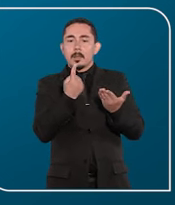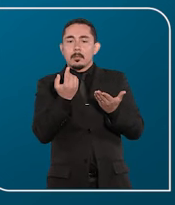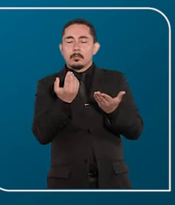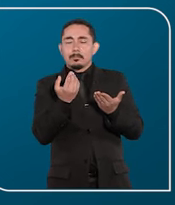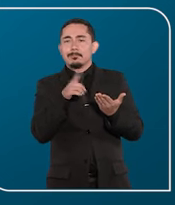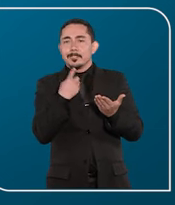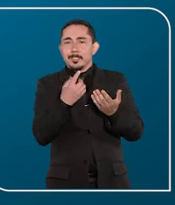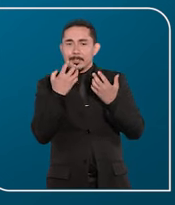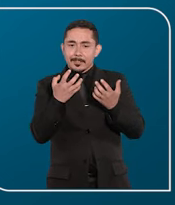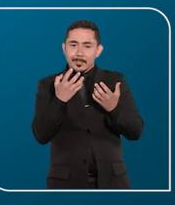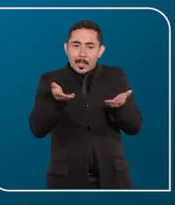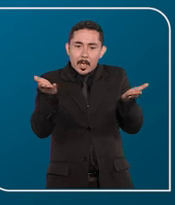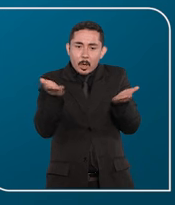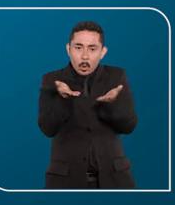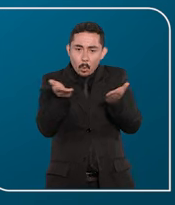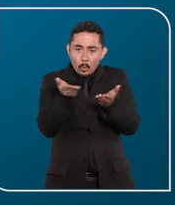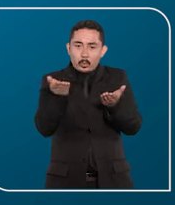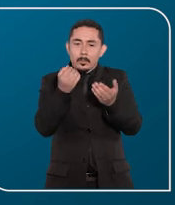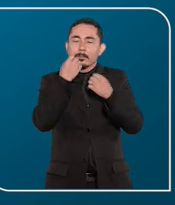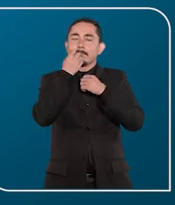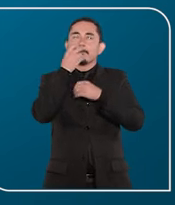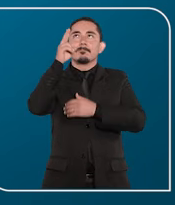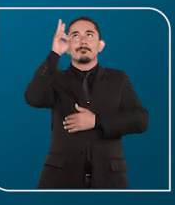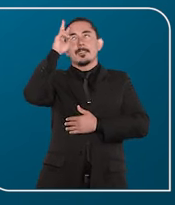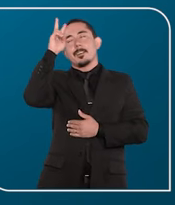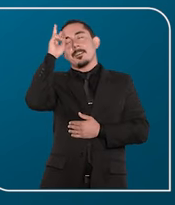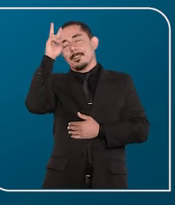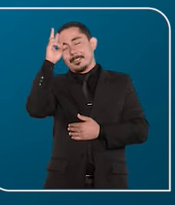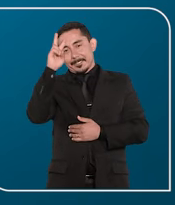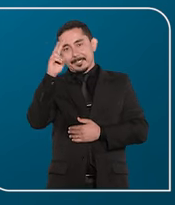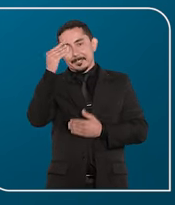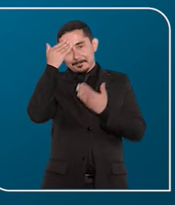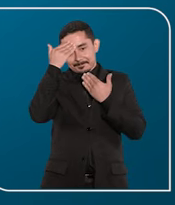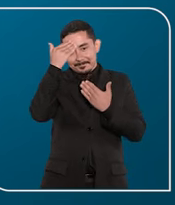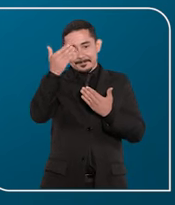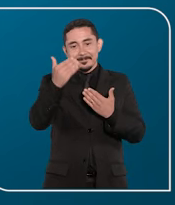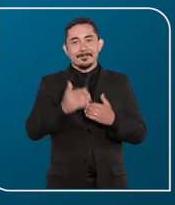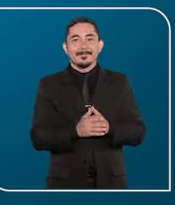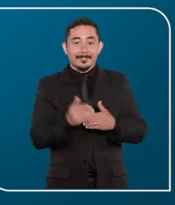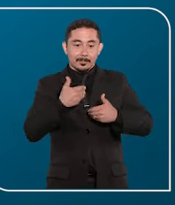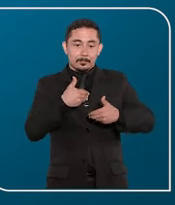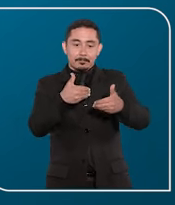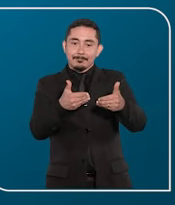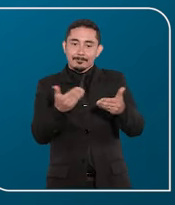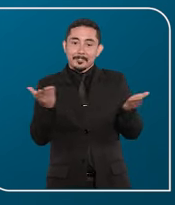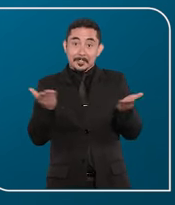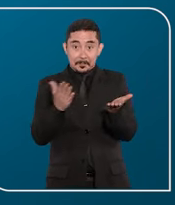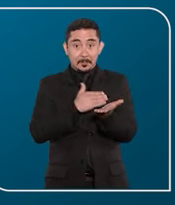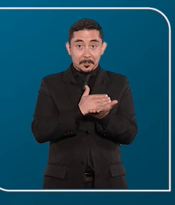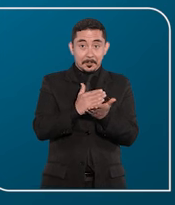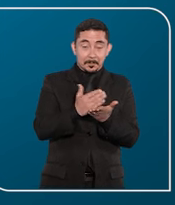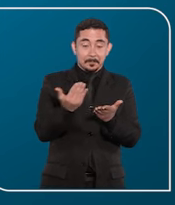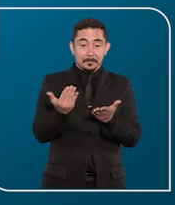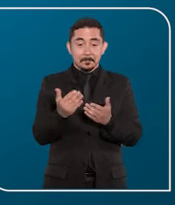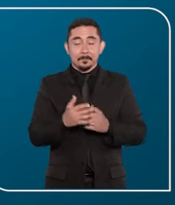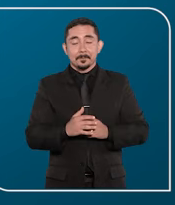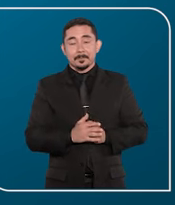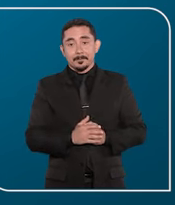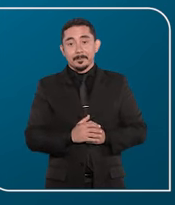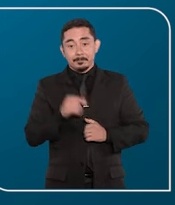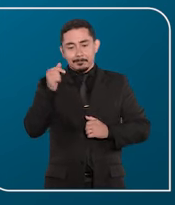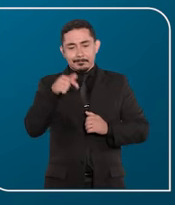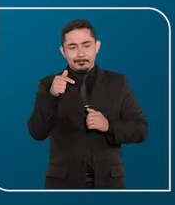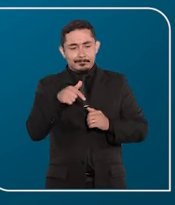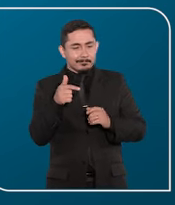juntos aqui hoje uma boa lembrança, pessoal. Obrigado pelo convite, vamos lá, vamos juntos nesse